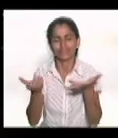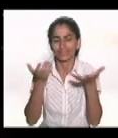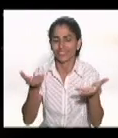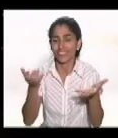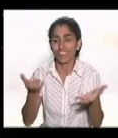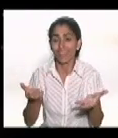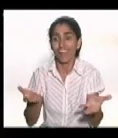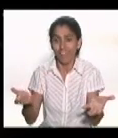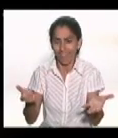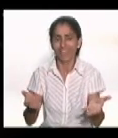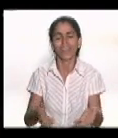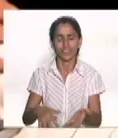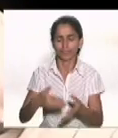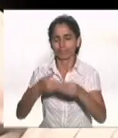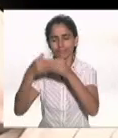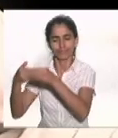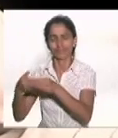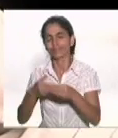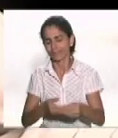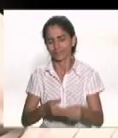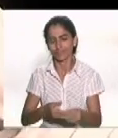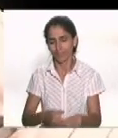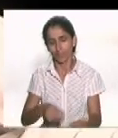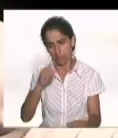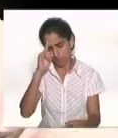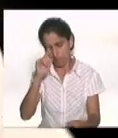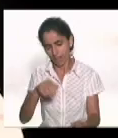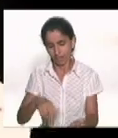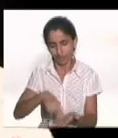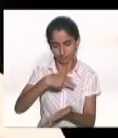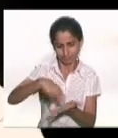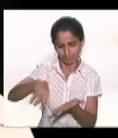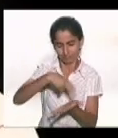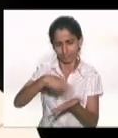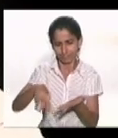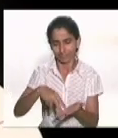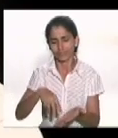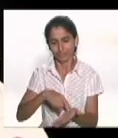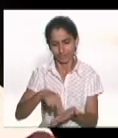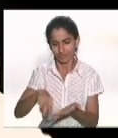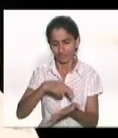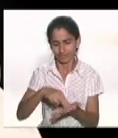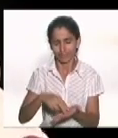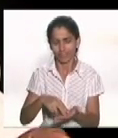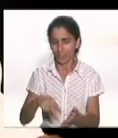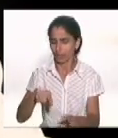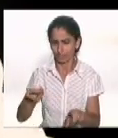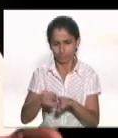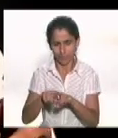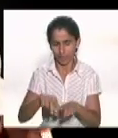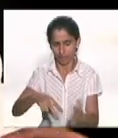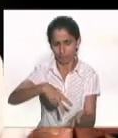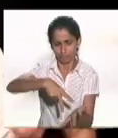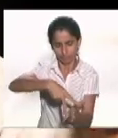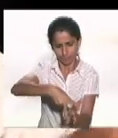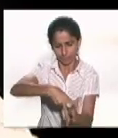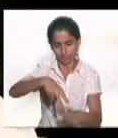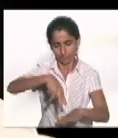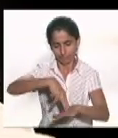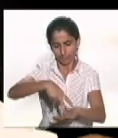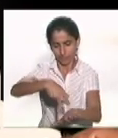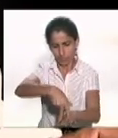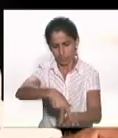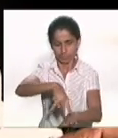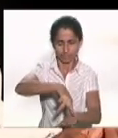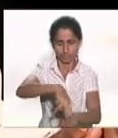querendo. Aí, cumprimentos, que ele mandava lá, aquele pezinho dele mandava, e eu, naquele tempo, o espacato era mole para